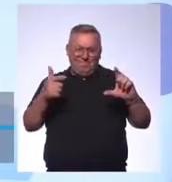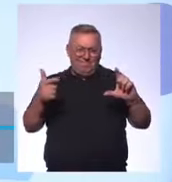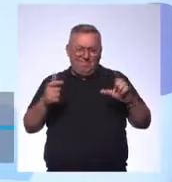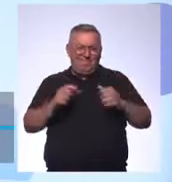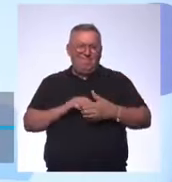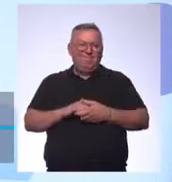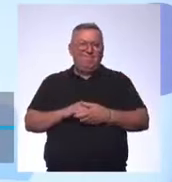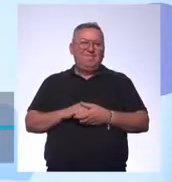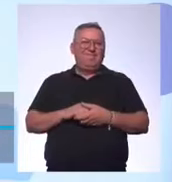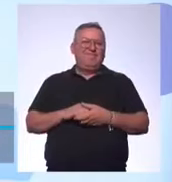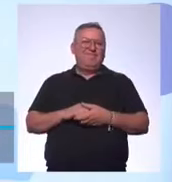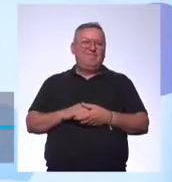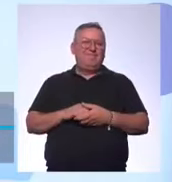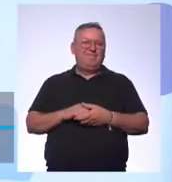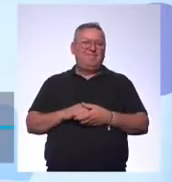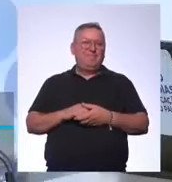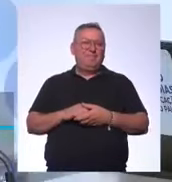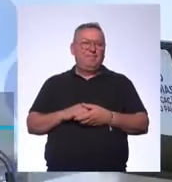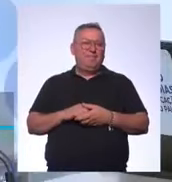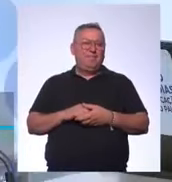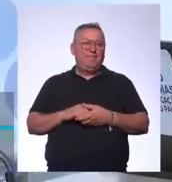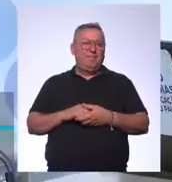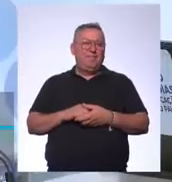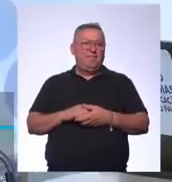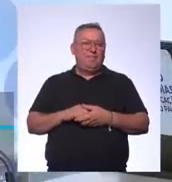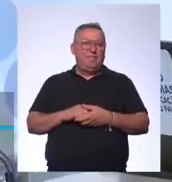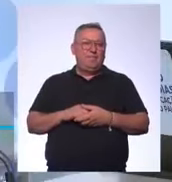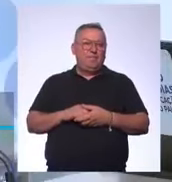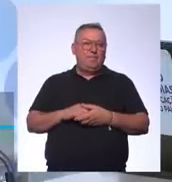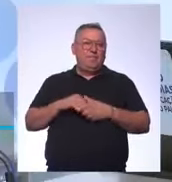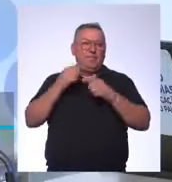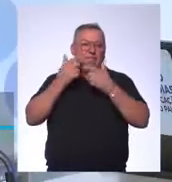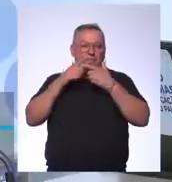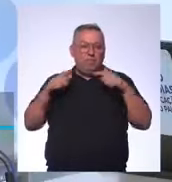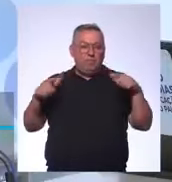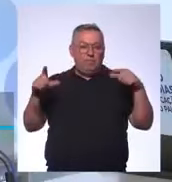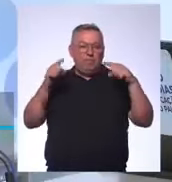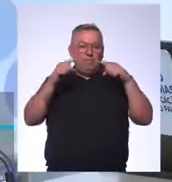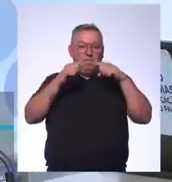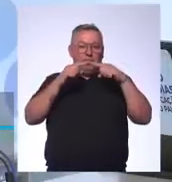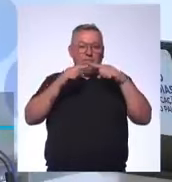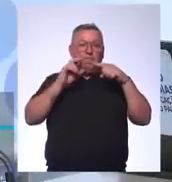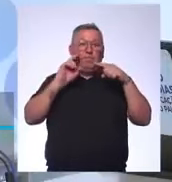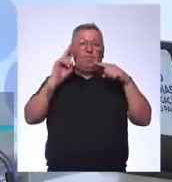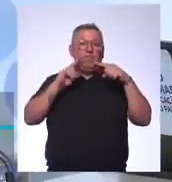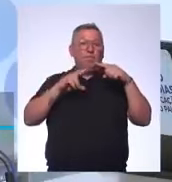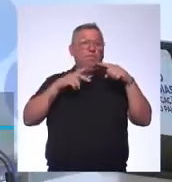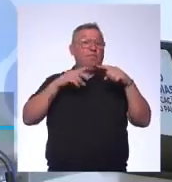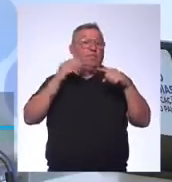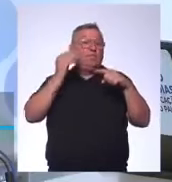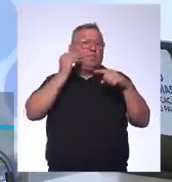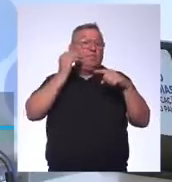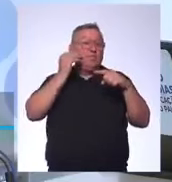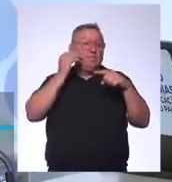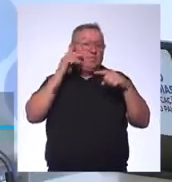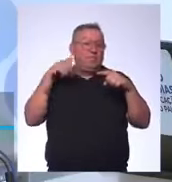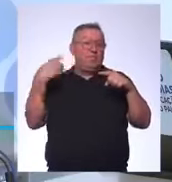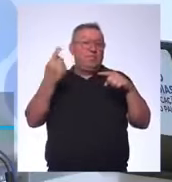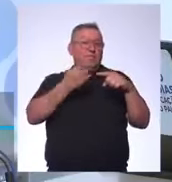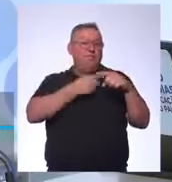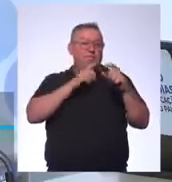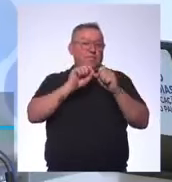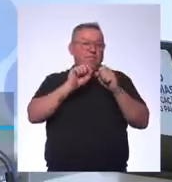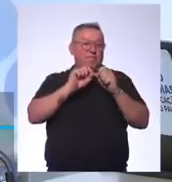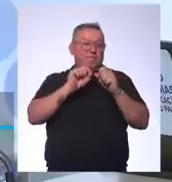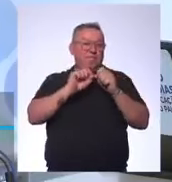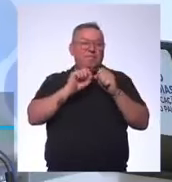há imagem, né? Tá. A linguagem adequada, então vejam que eu tentei, que nós tentamos, que nós que